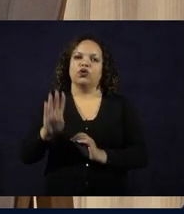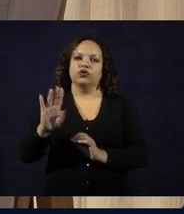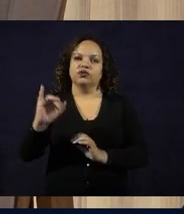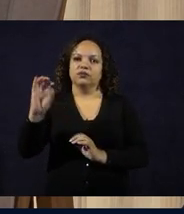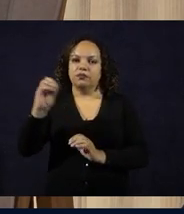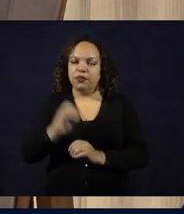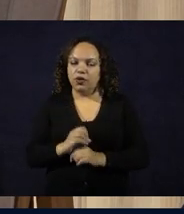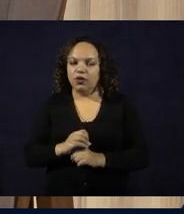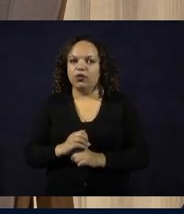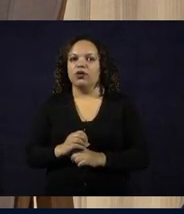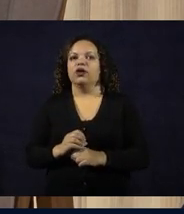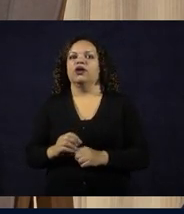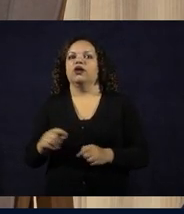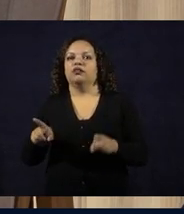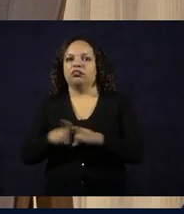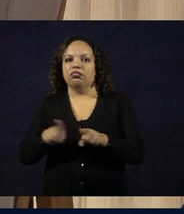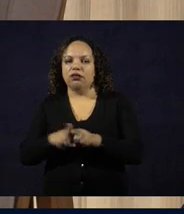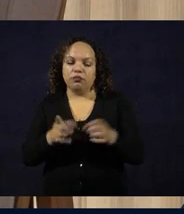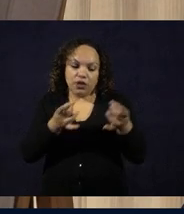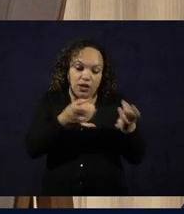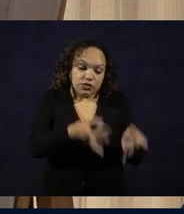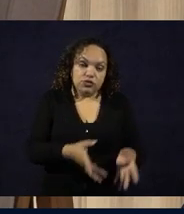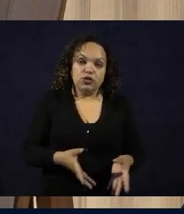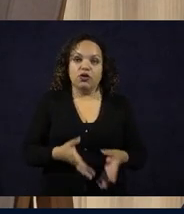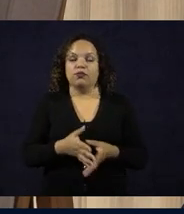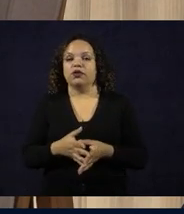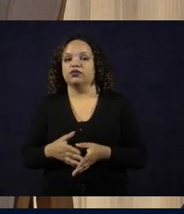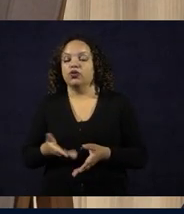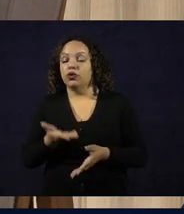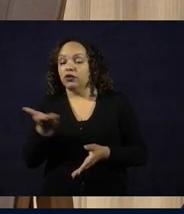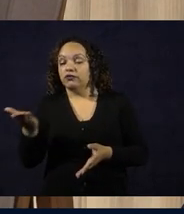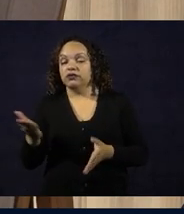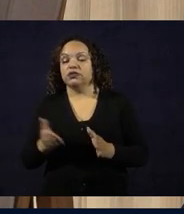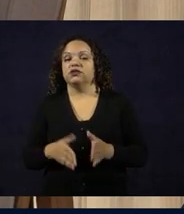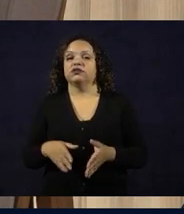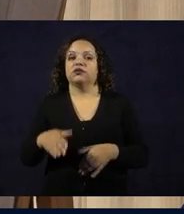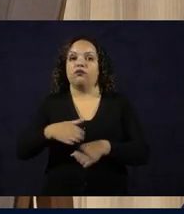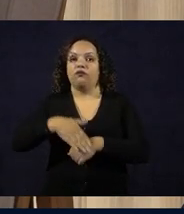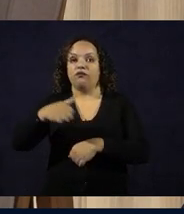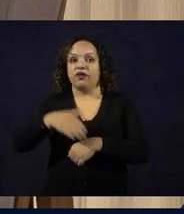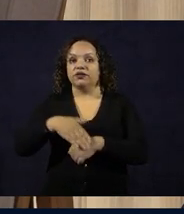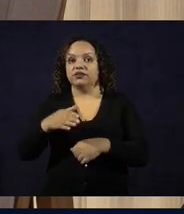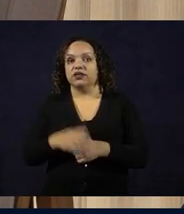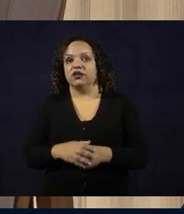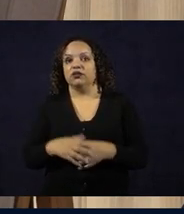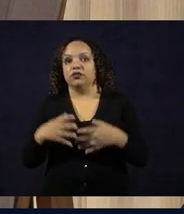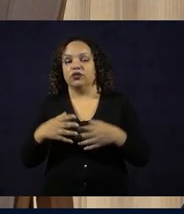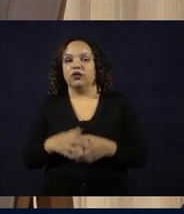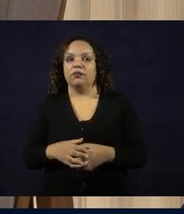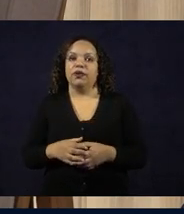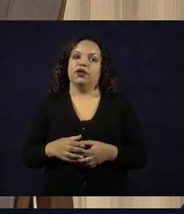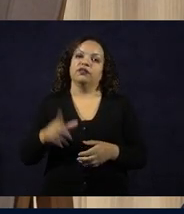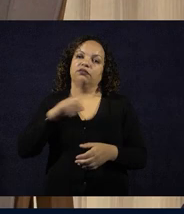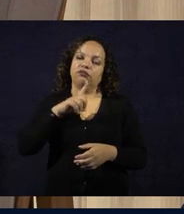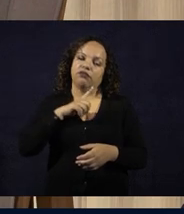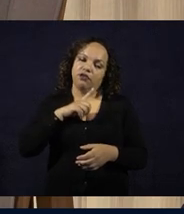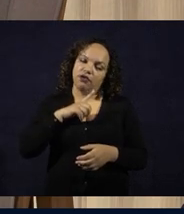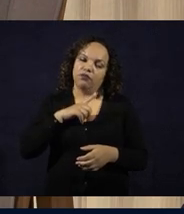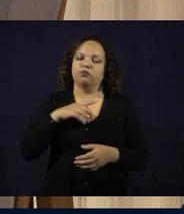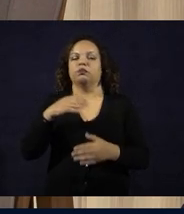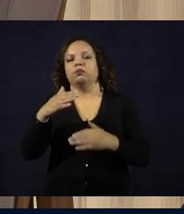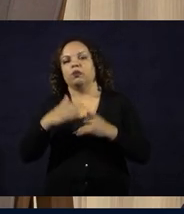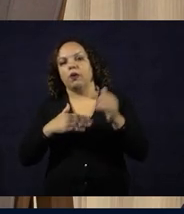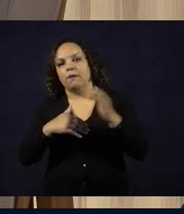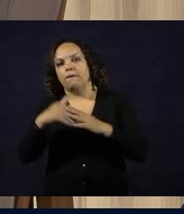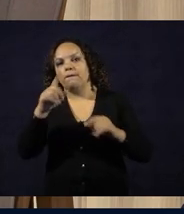dos fertilizantes orgânicos Quais as iniciativas que cada um de vocês tem adotado para que isso possa ganhar relevância na produção